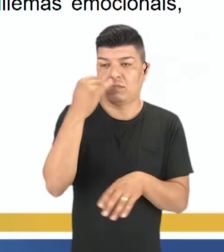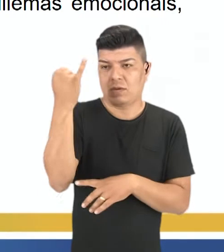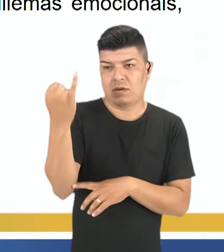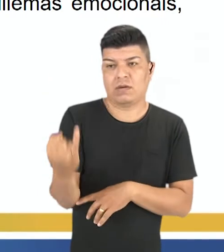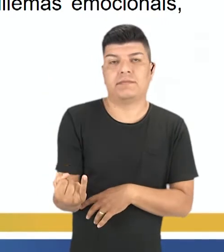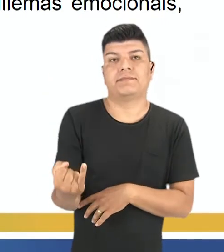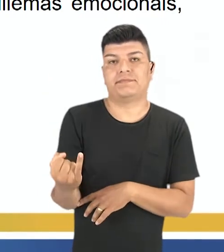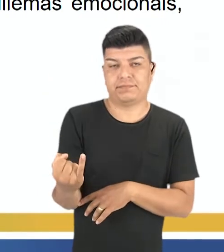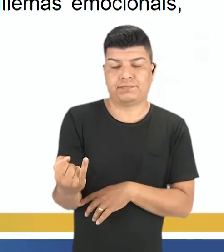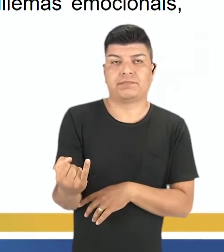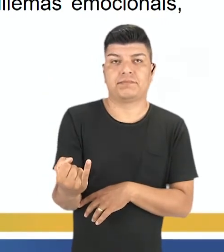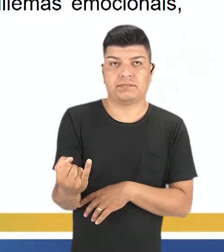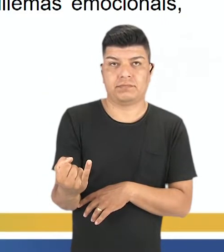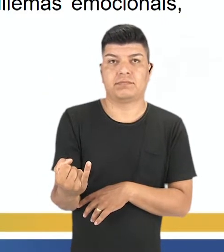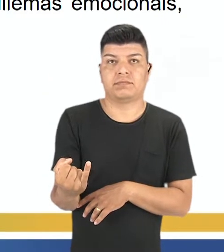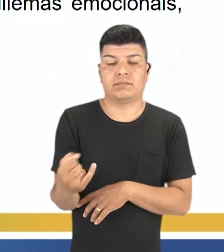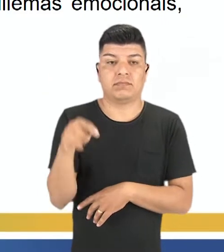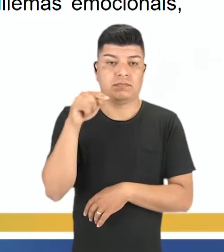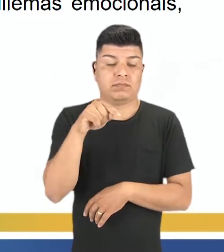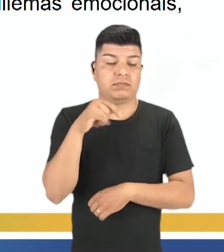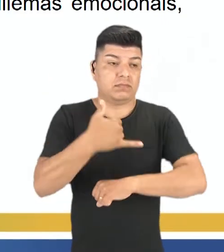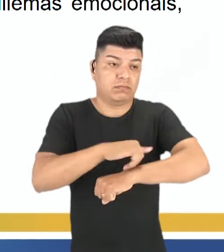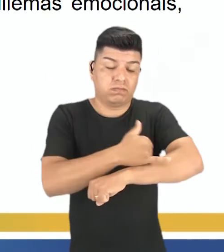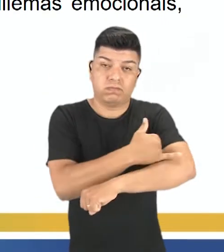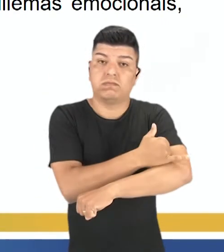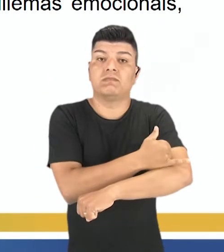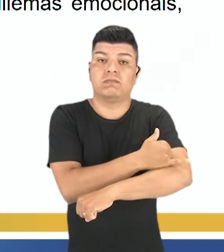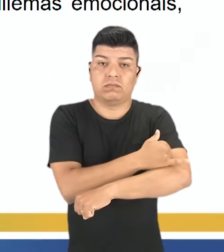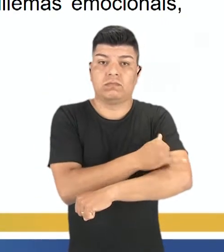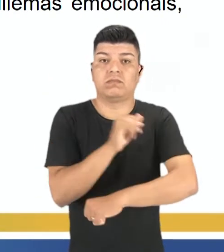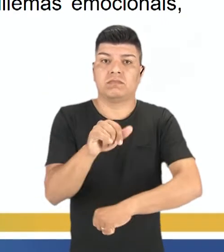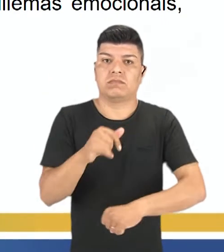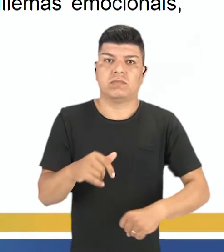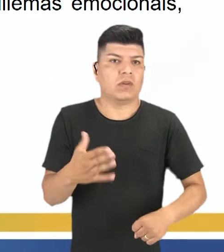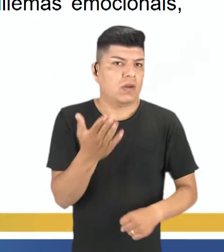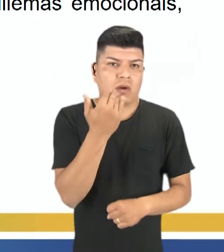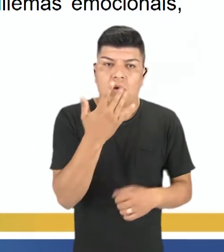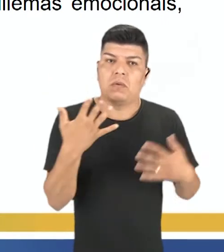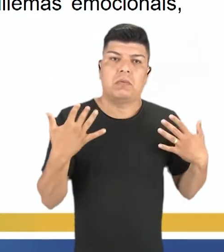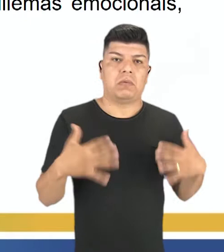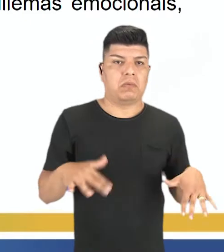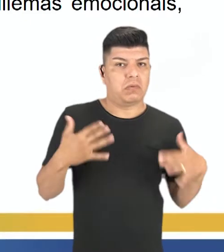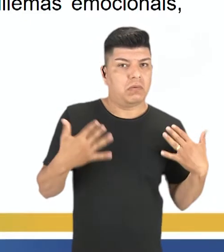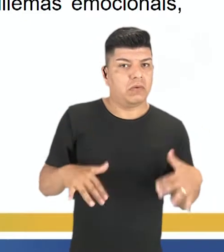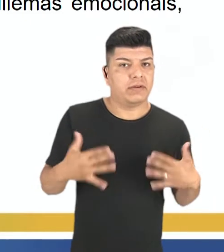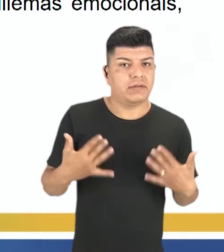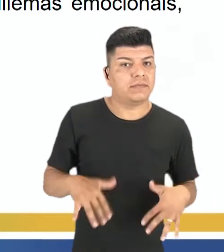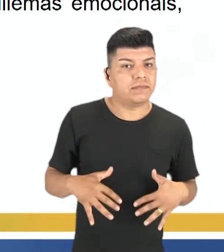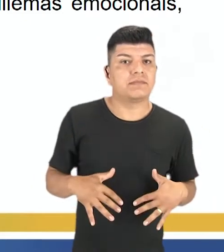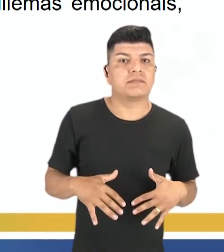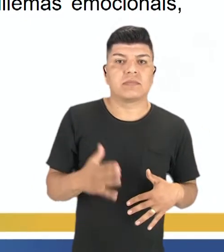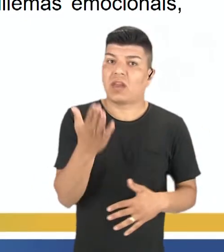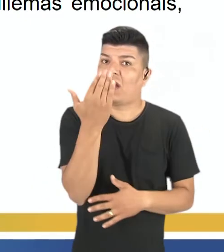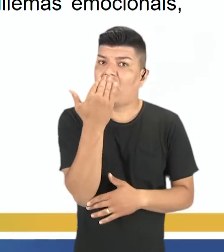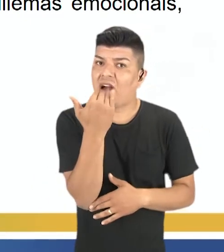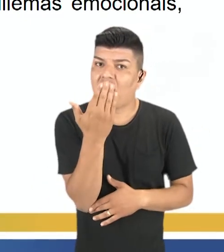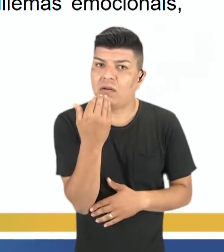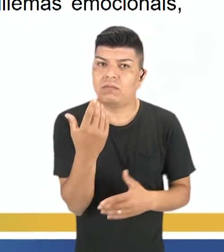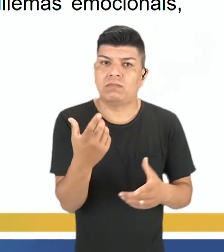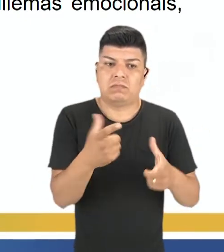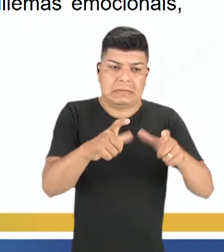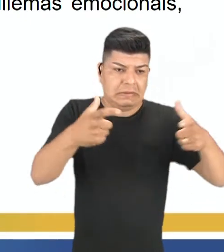essa que tende a você ser obesa. Nela, a questão é o exagero. Mesmo a pessoa devora uma